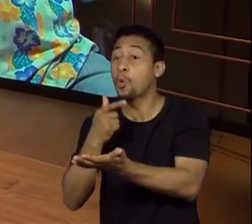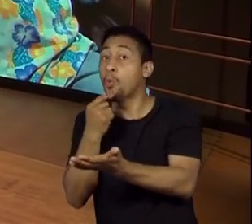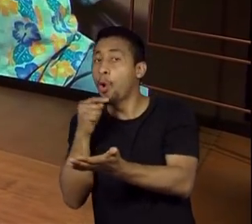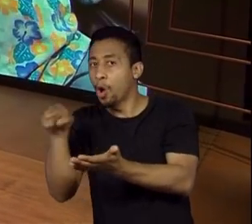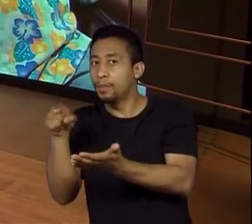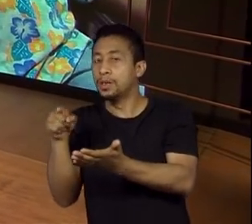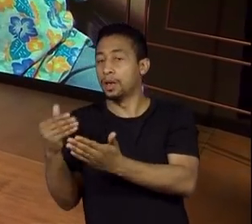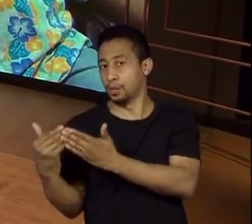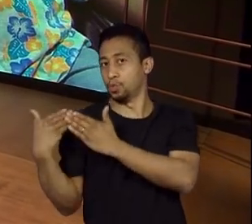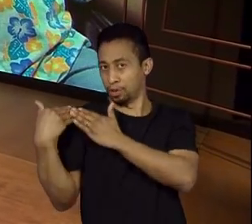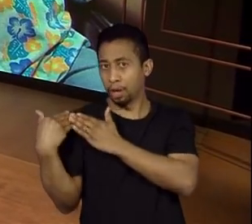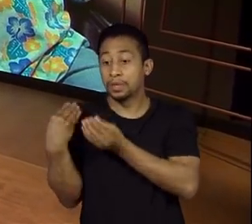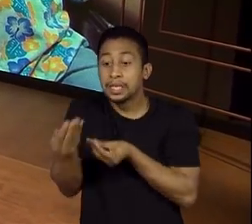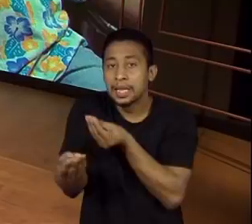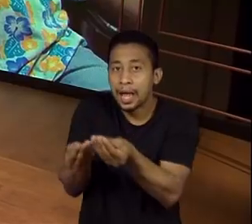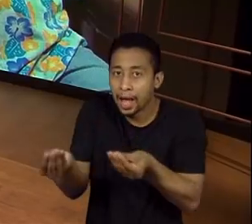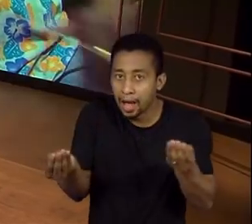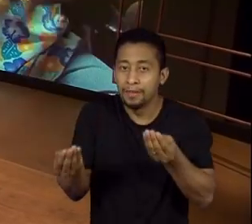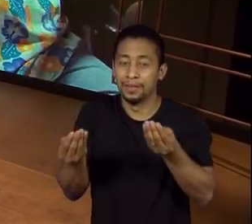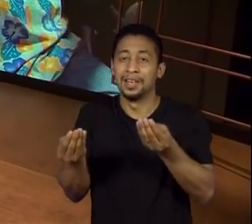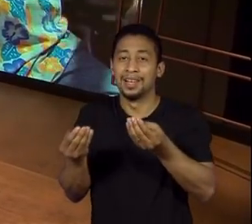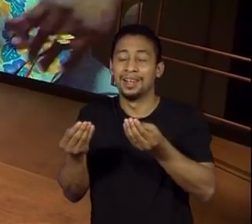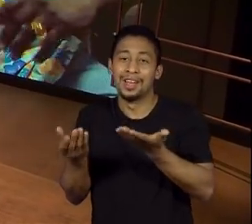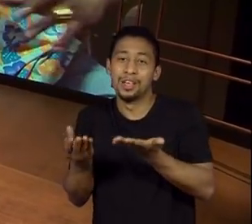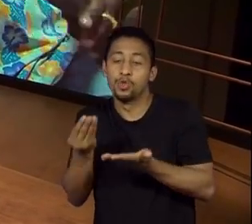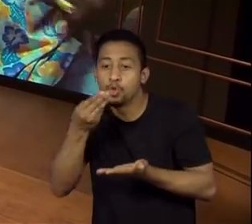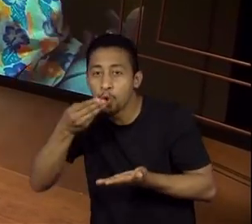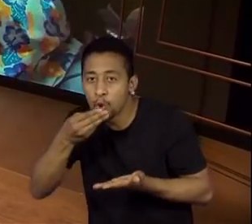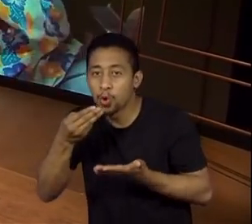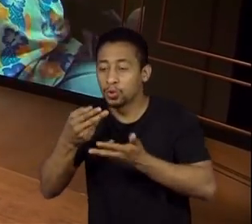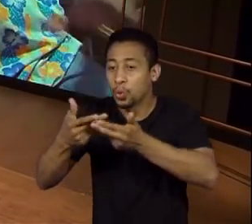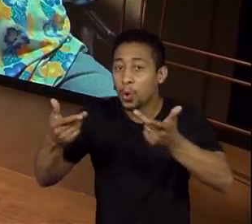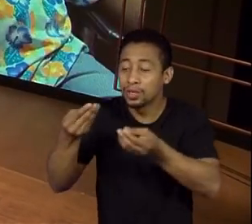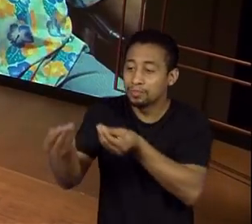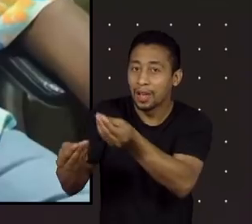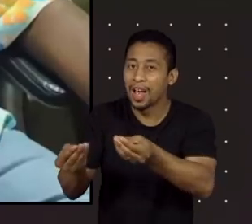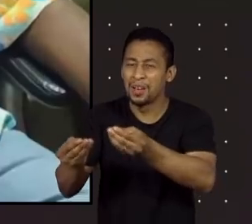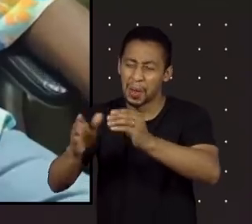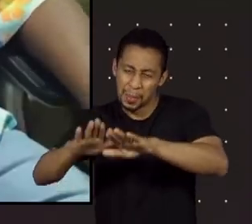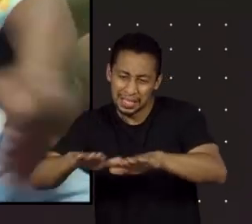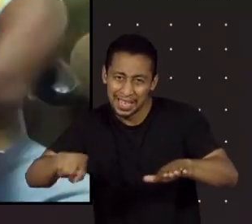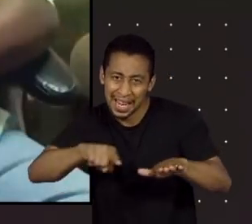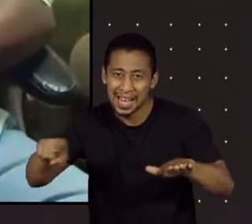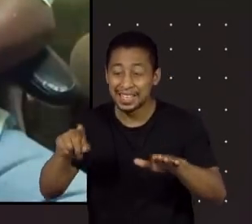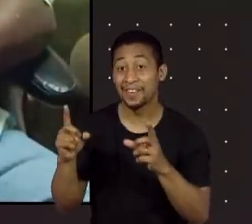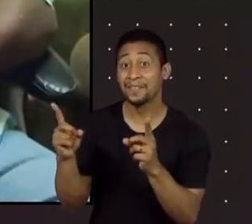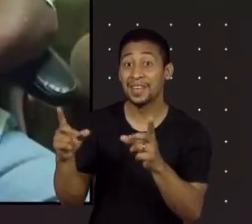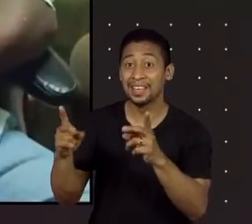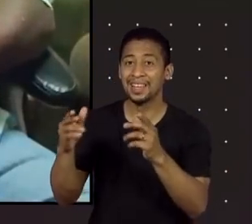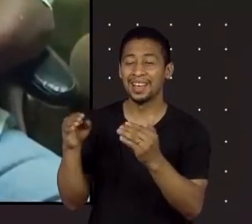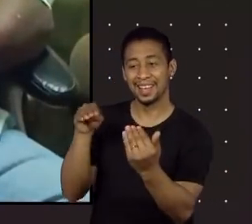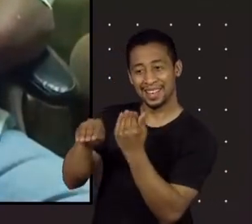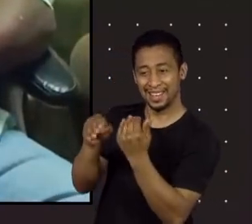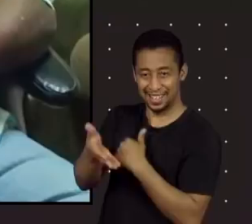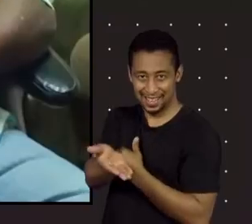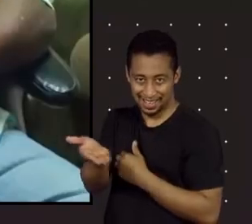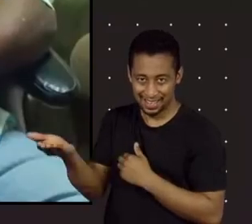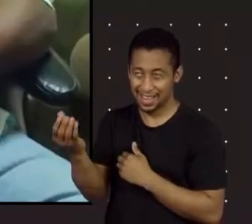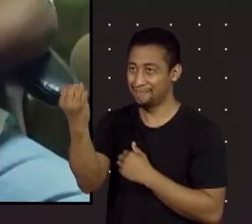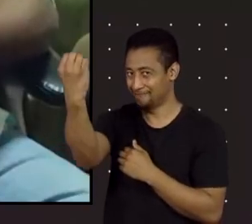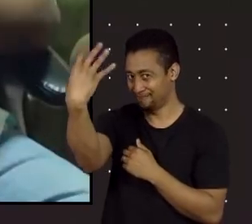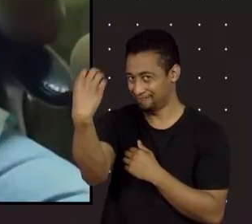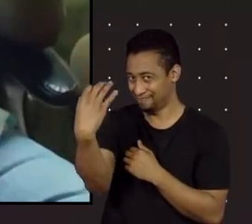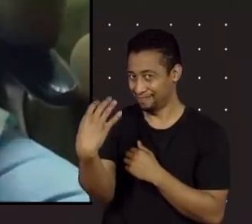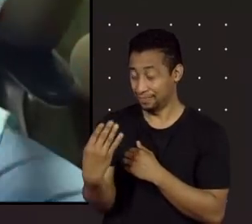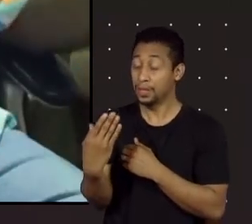né? E de cara arrumei logo os amigos, porque eu sou muito fácil de arrumar amigos, viu? Né? Arrumei os